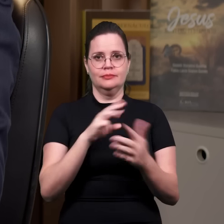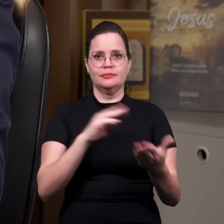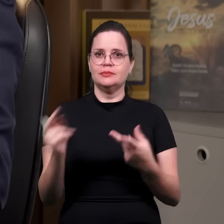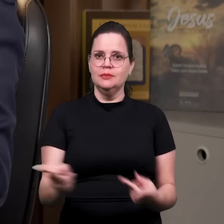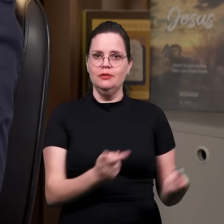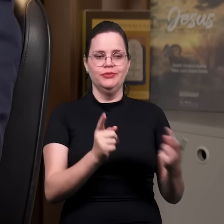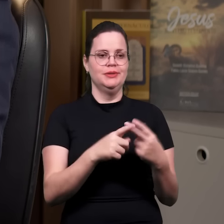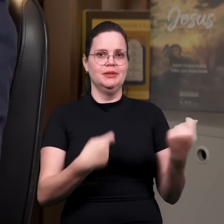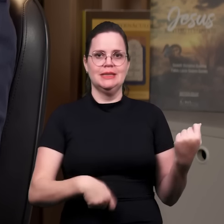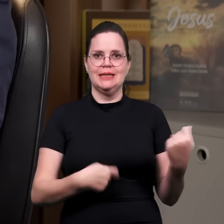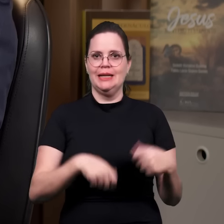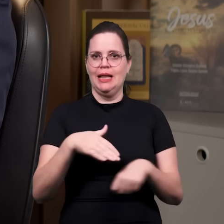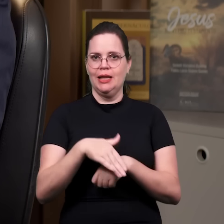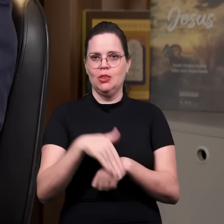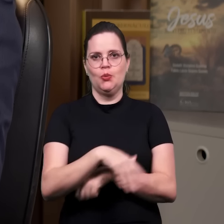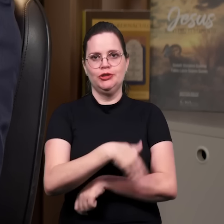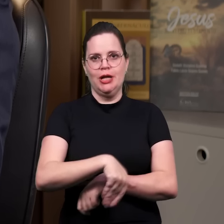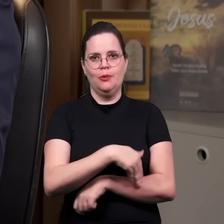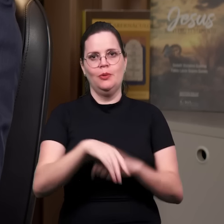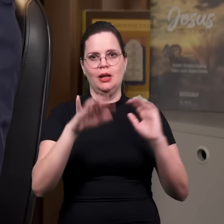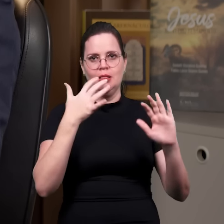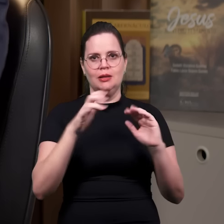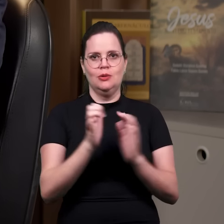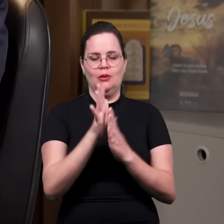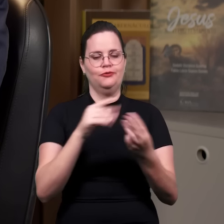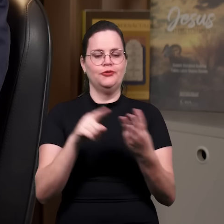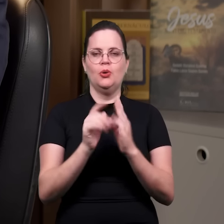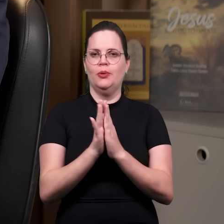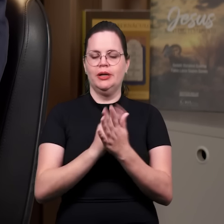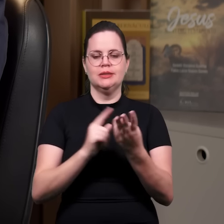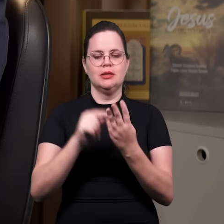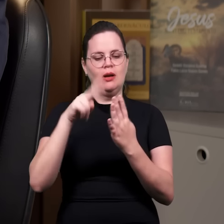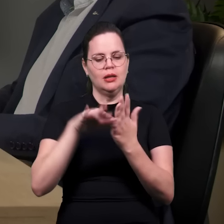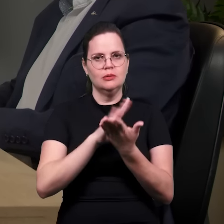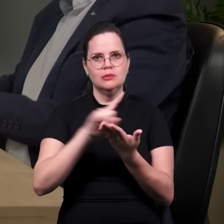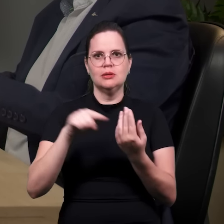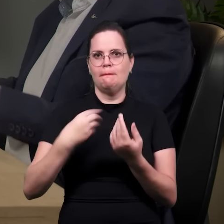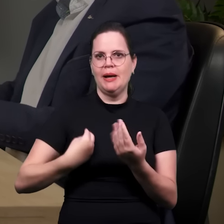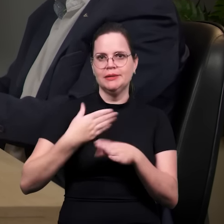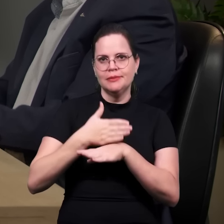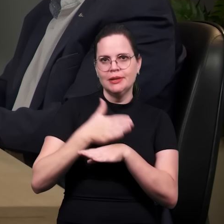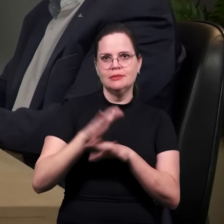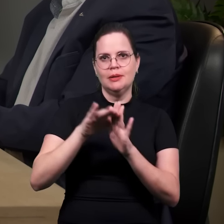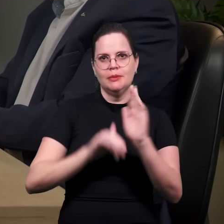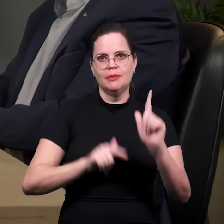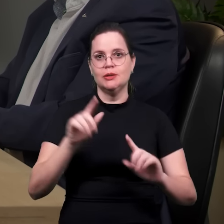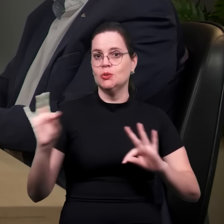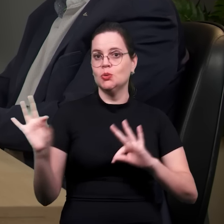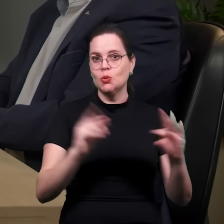Uma reunião, uma oração, uma glorificação, uma leitura à palavra, participação no programa, né? Tudo